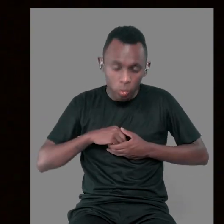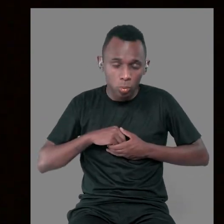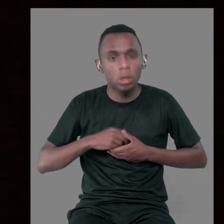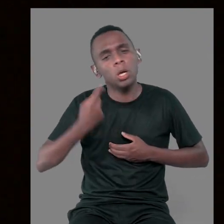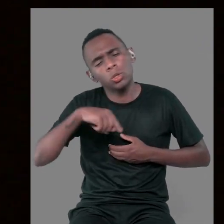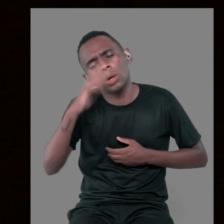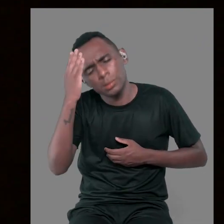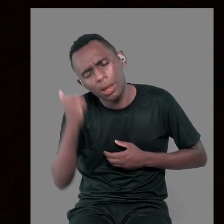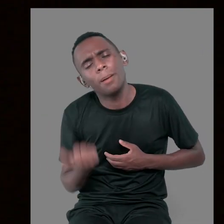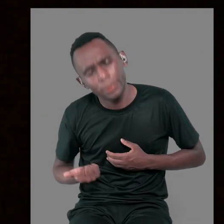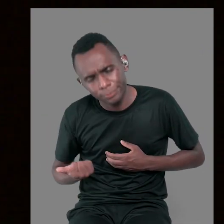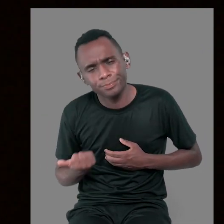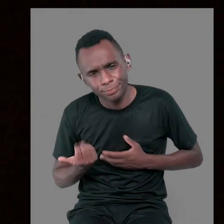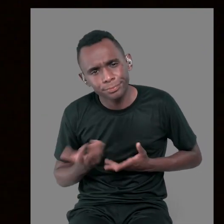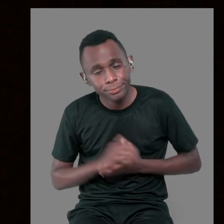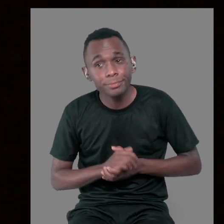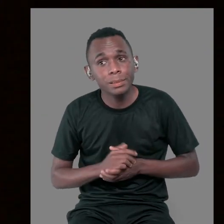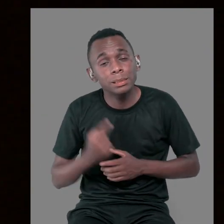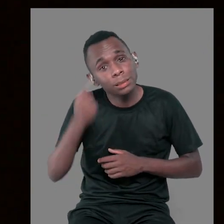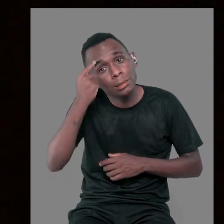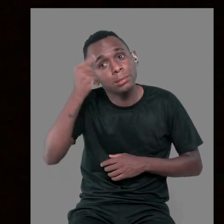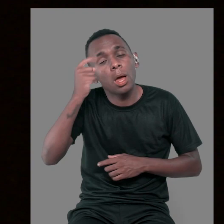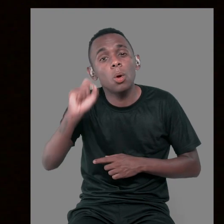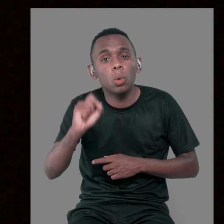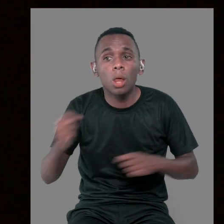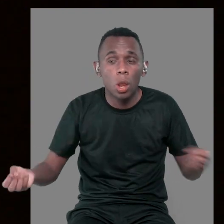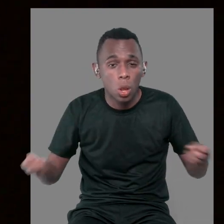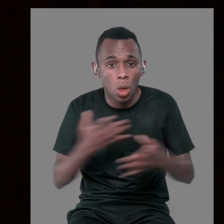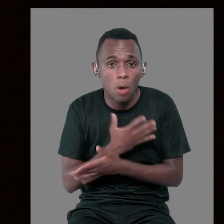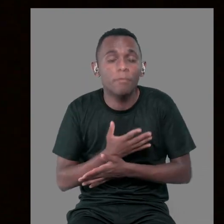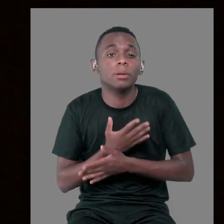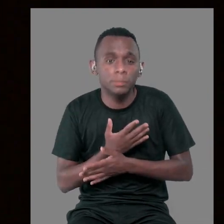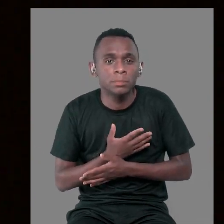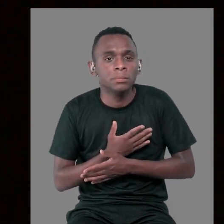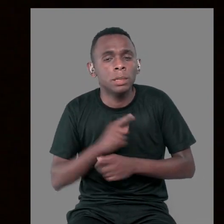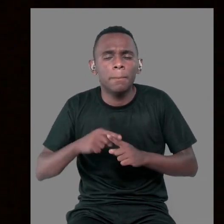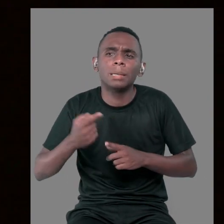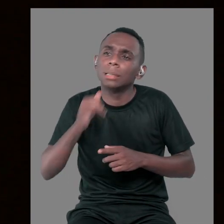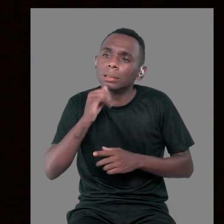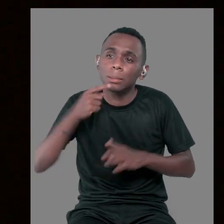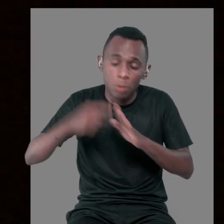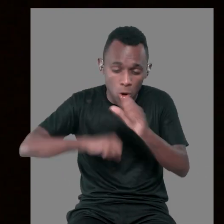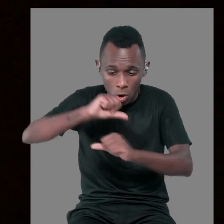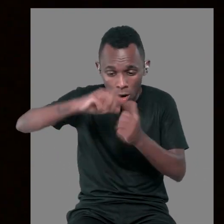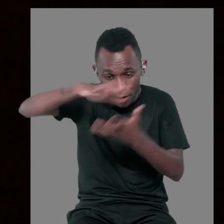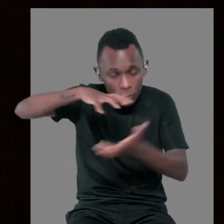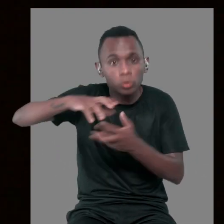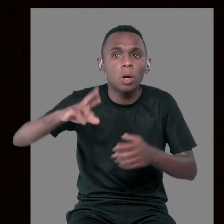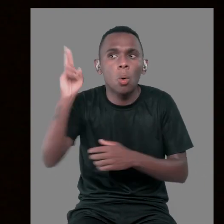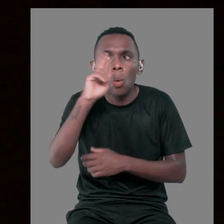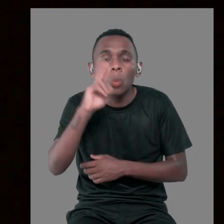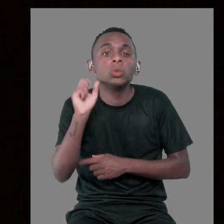essa ideia moderna, mas que penetrou, por exemplo, na Revolução Russa, de construção de um novo ser